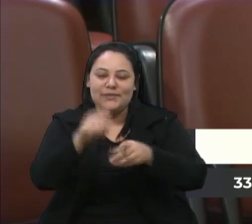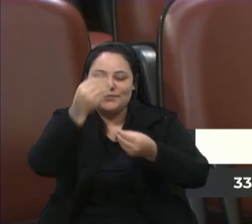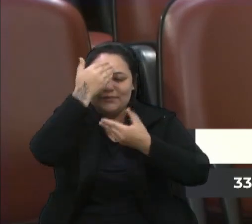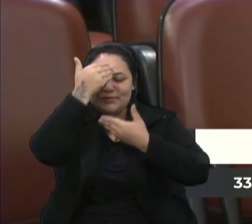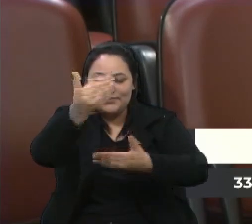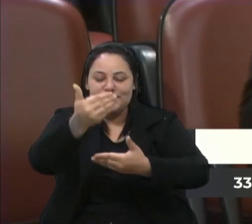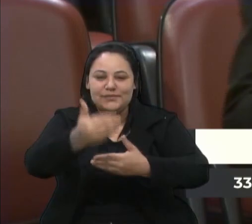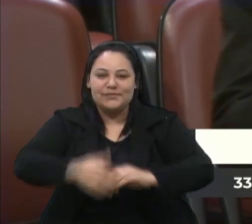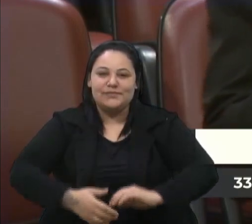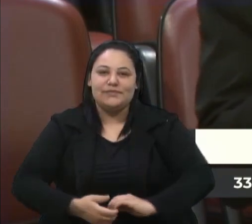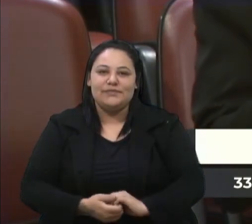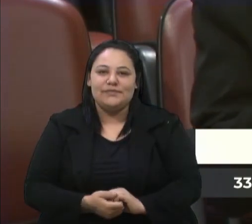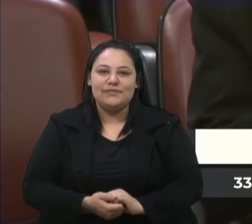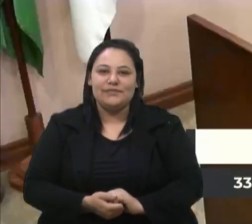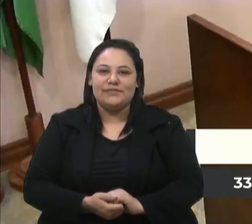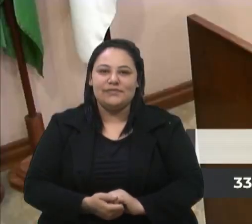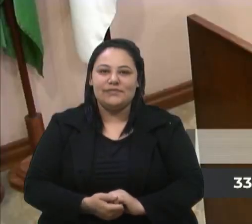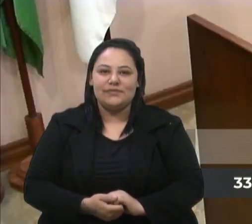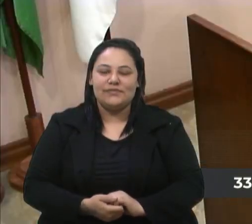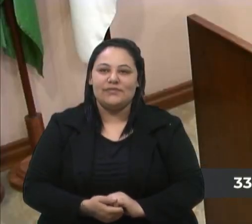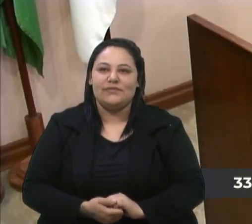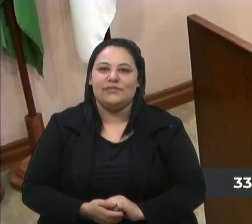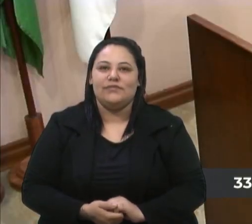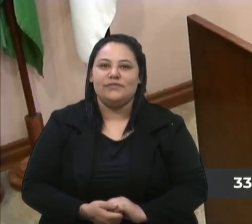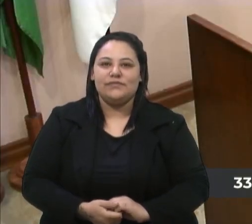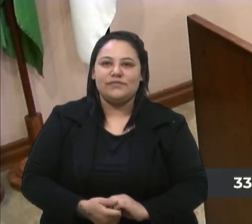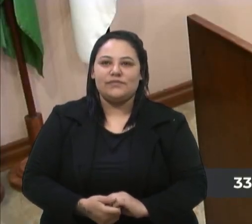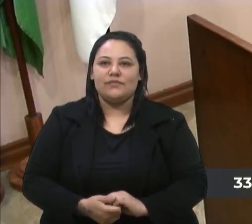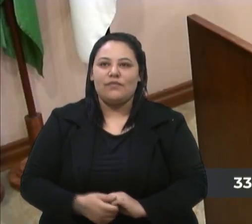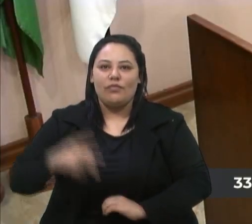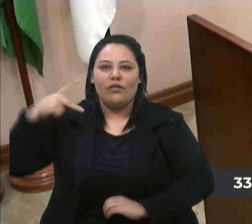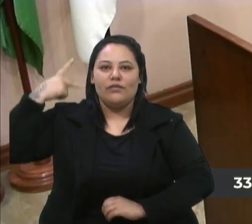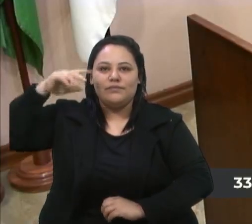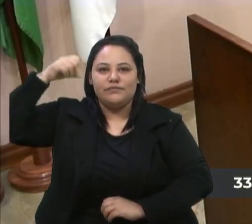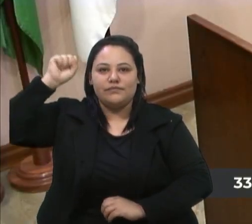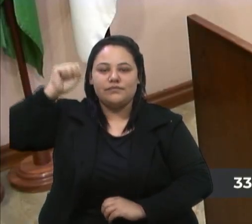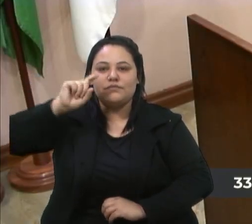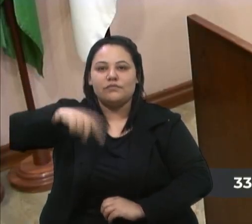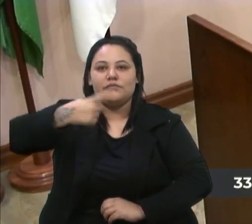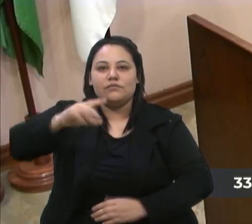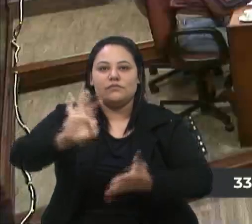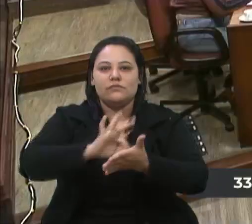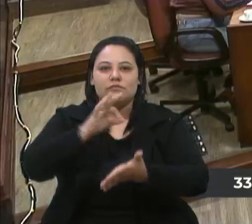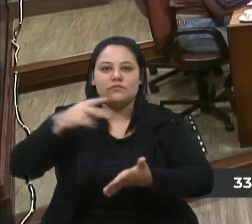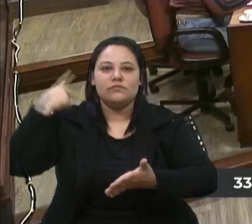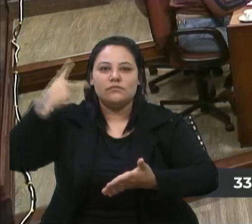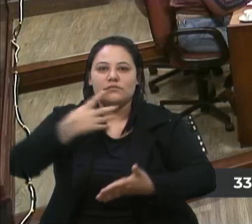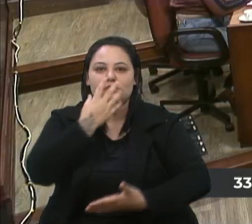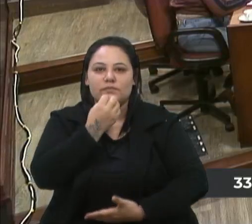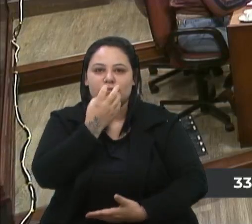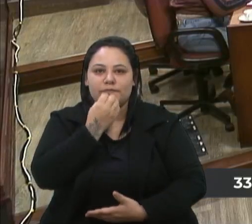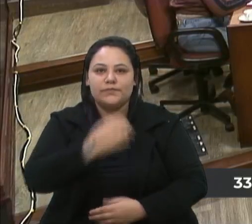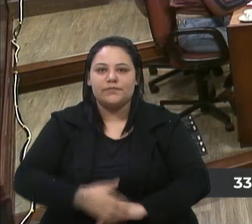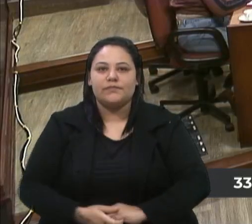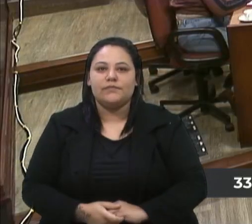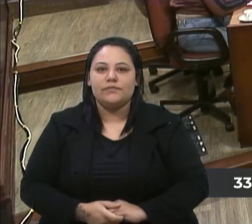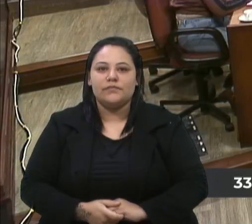Obrigado, professor. Obrigado, vereador Xuxa. Próximo inscrito, vereador Camiles. Com a